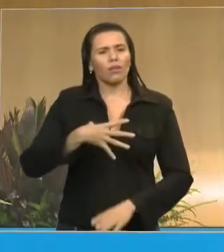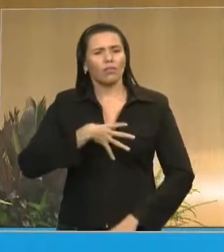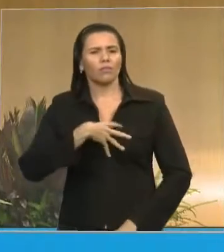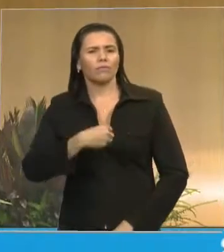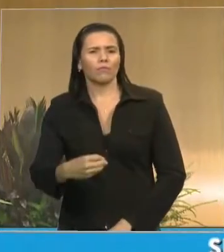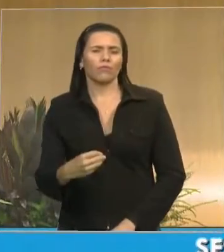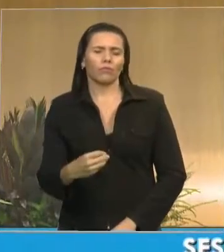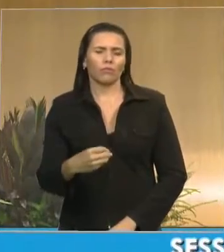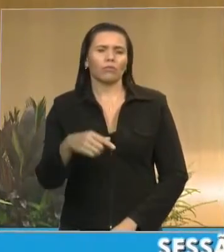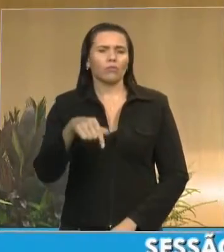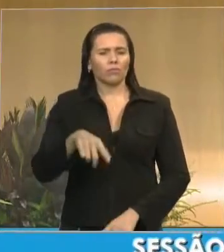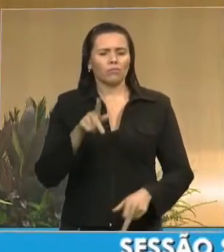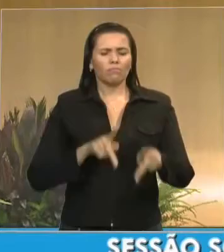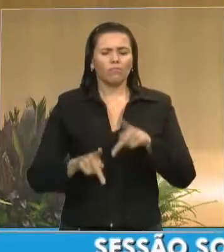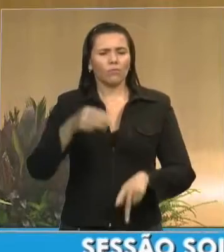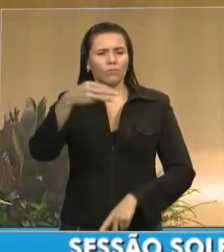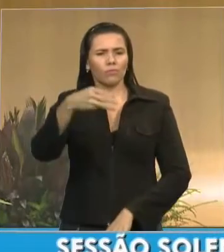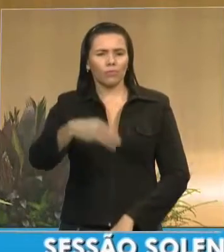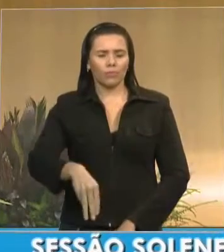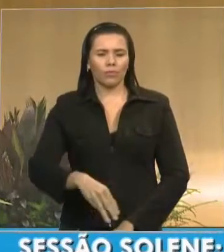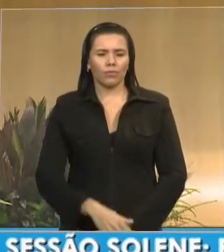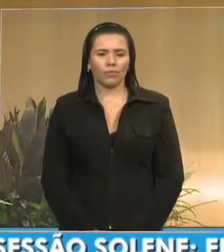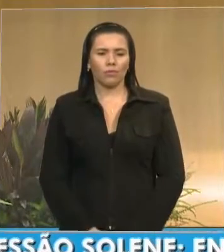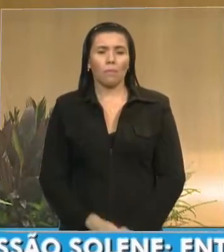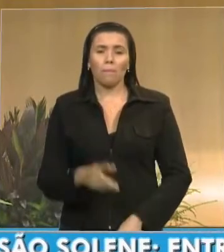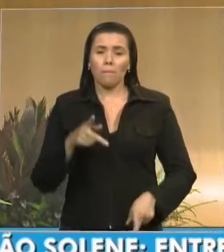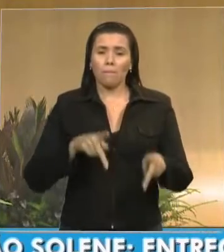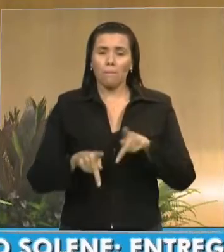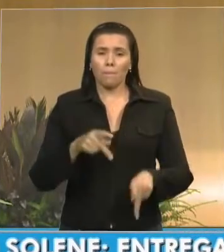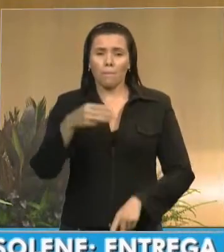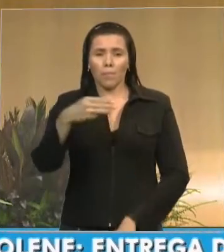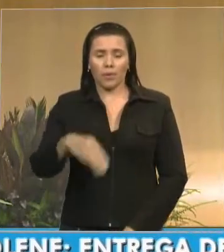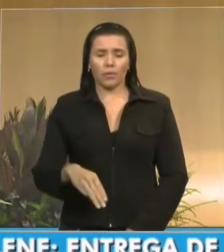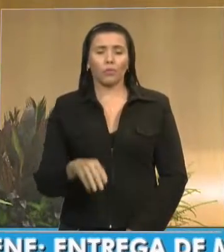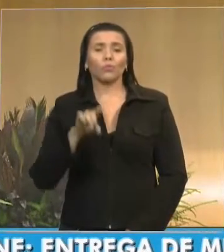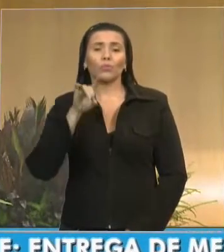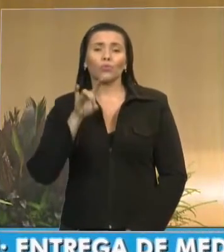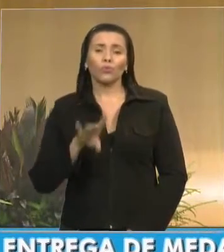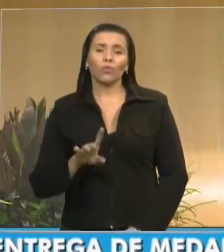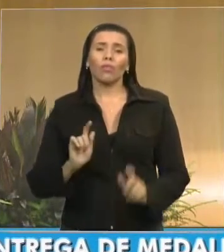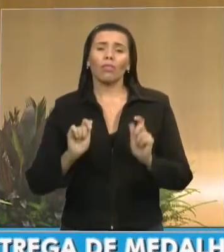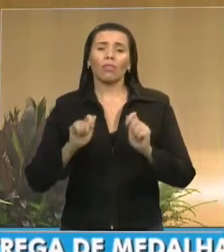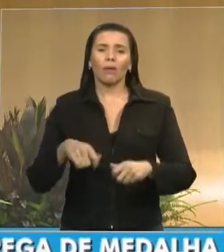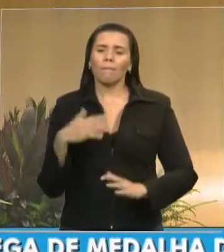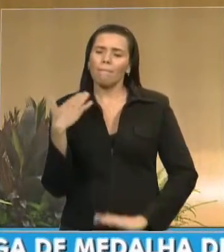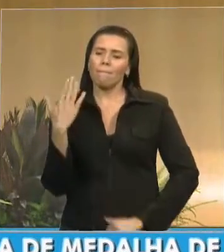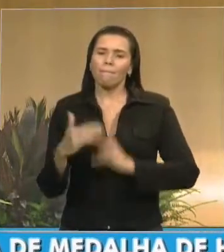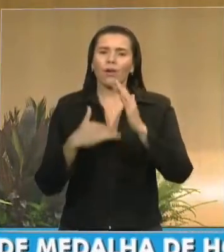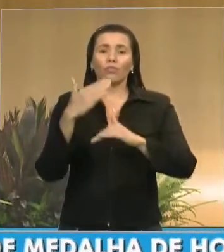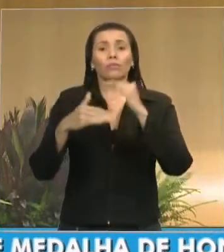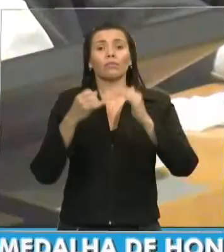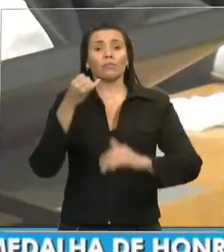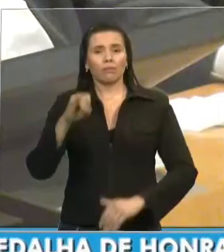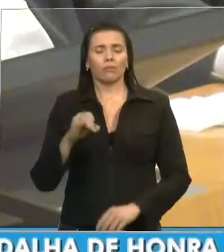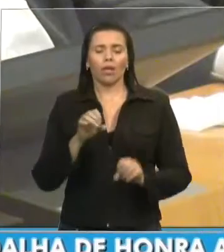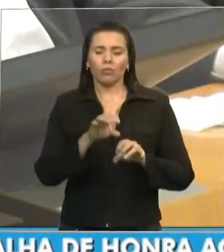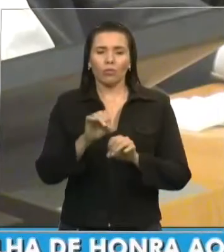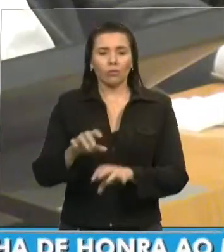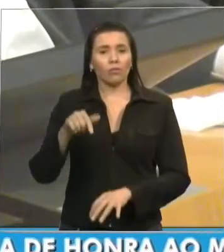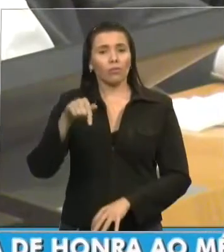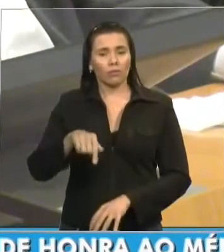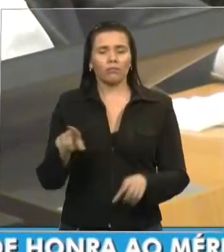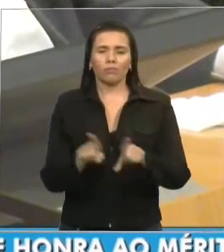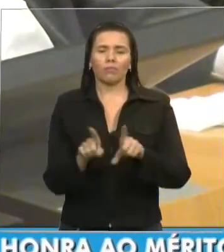Maranhão. Esse povo do Maranhão que só será um grande povo se a educação no Maranhão avançar